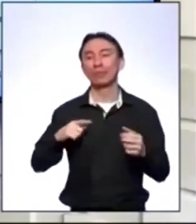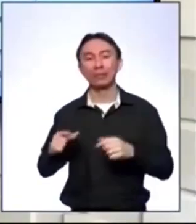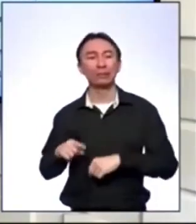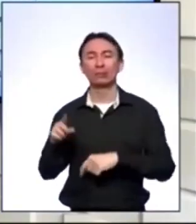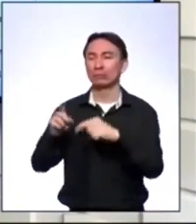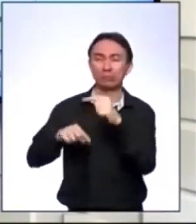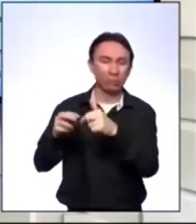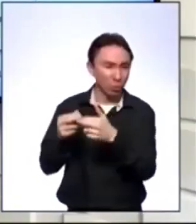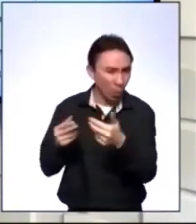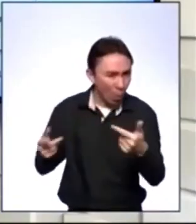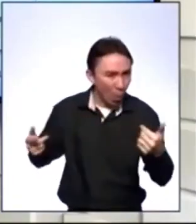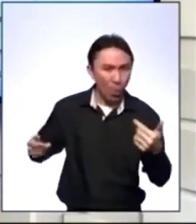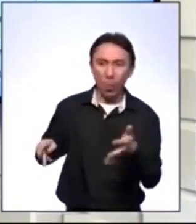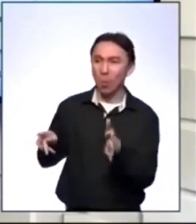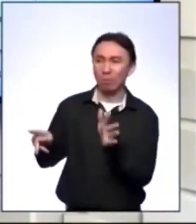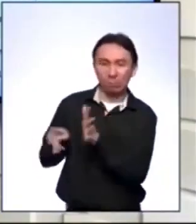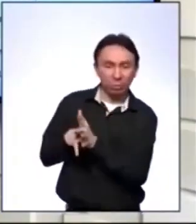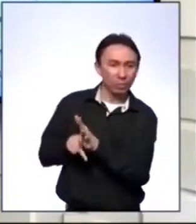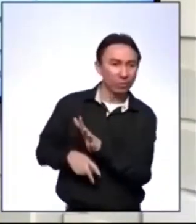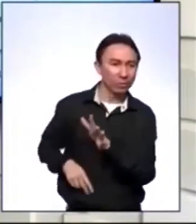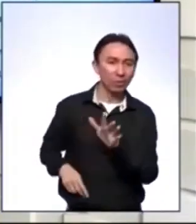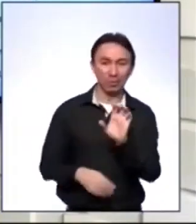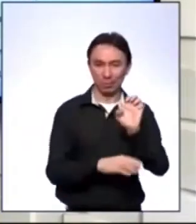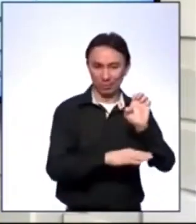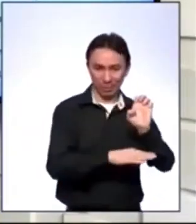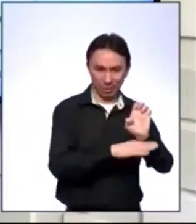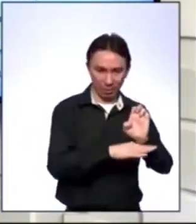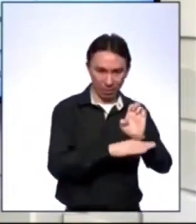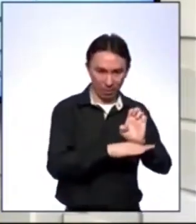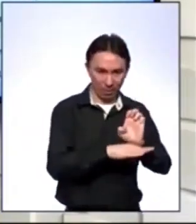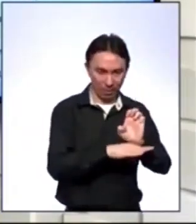de uso público pertencentes ao Estado.